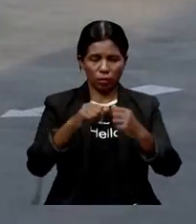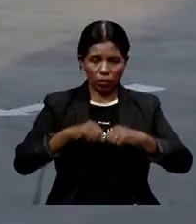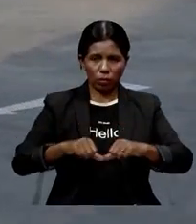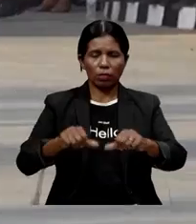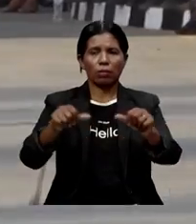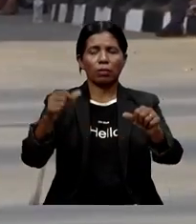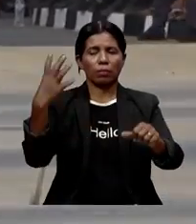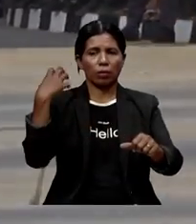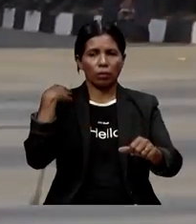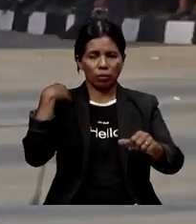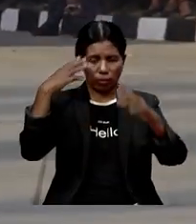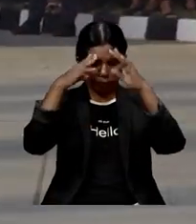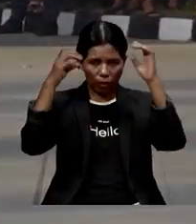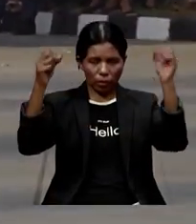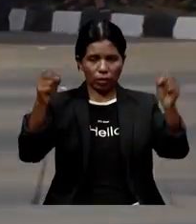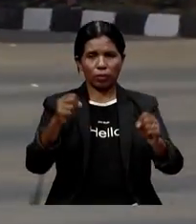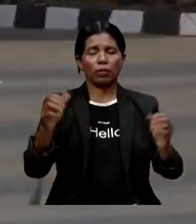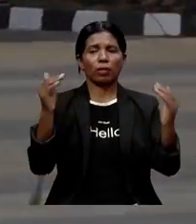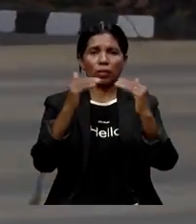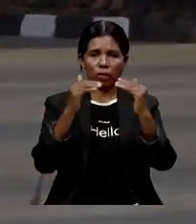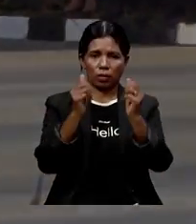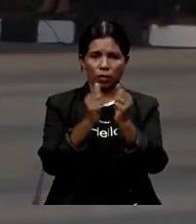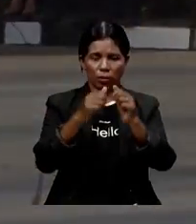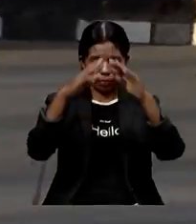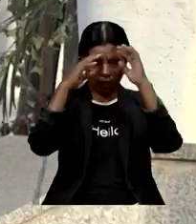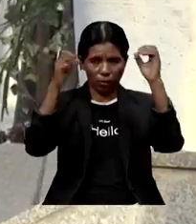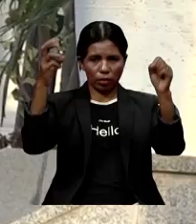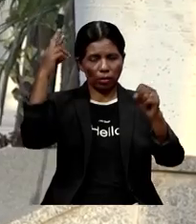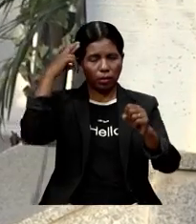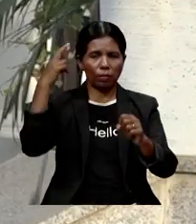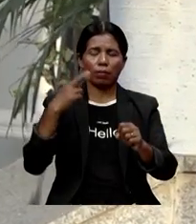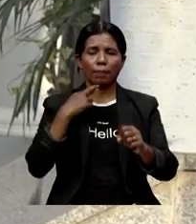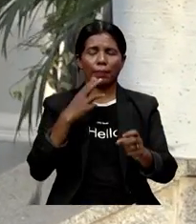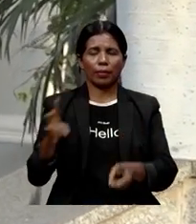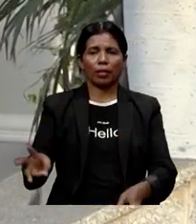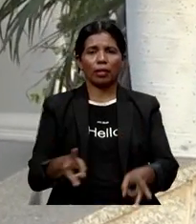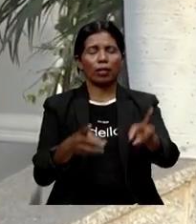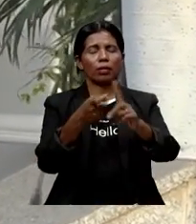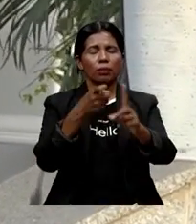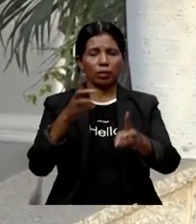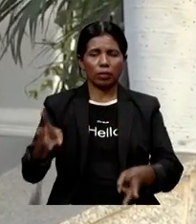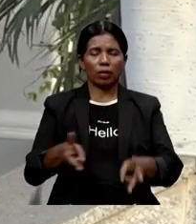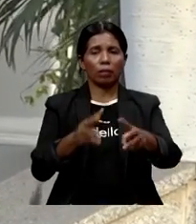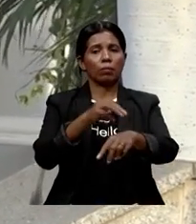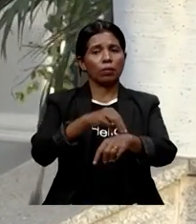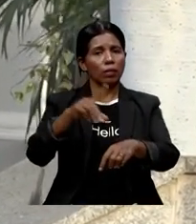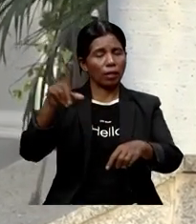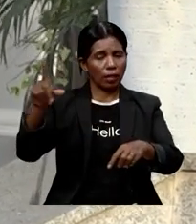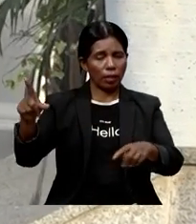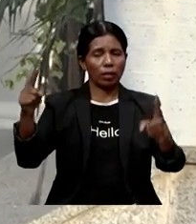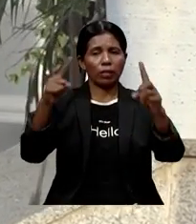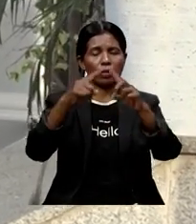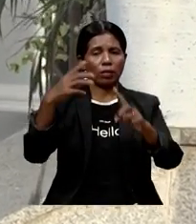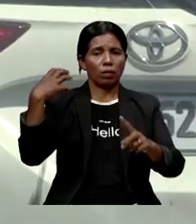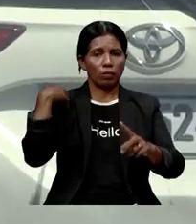ba Palácio Presidencial, onde encontro o Presidente da República, bebe Tuir Dalan, Rusi Nuncia Tura Motael, to Palácio